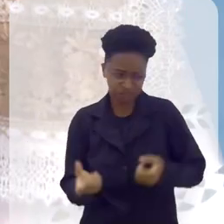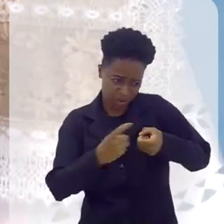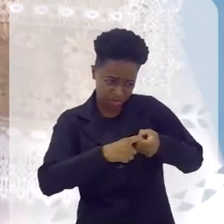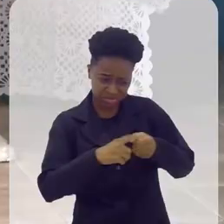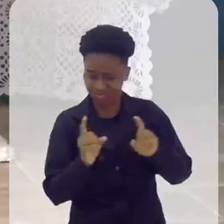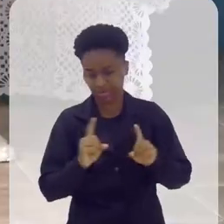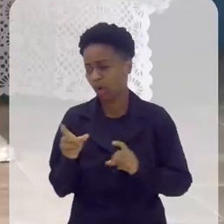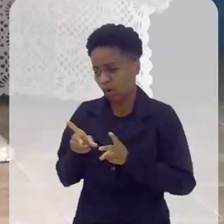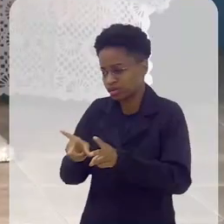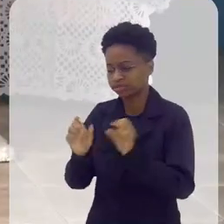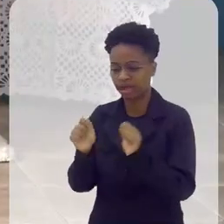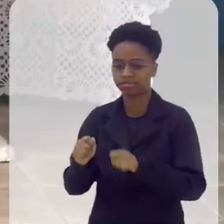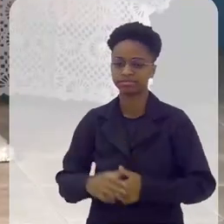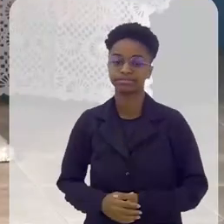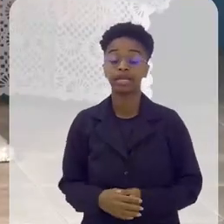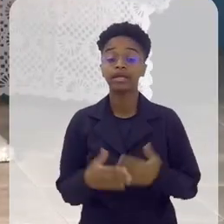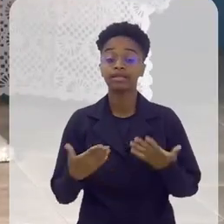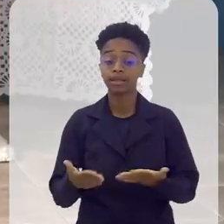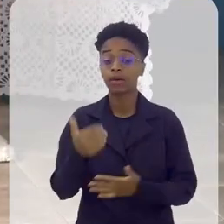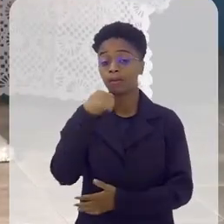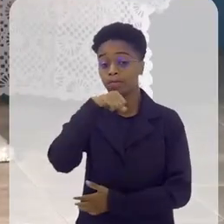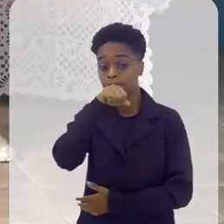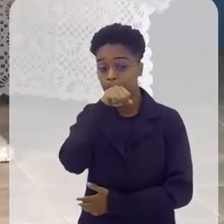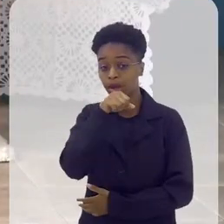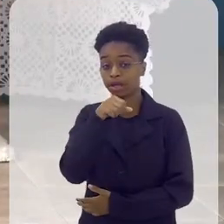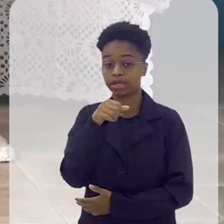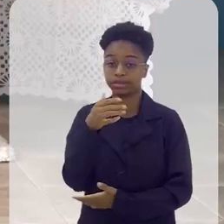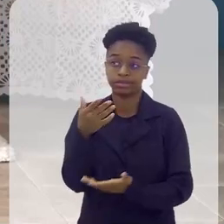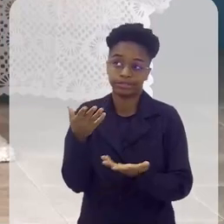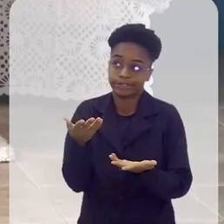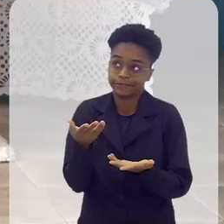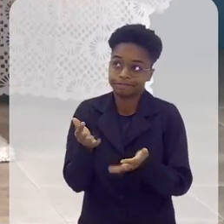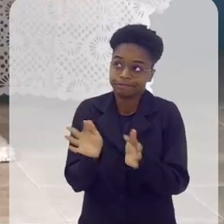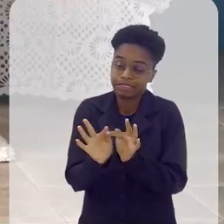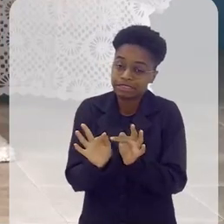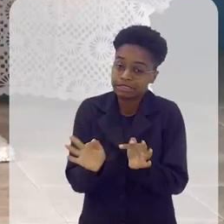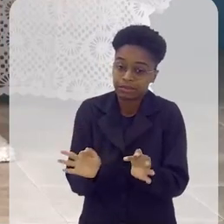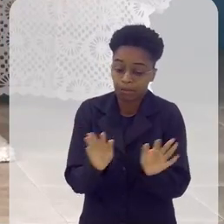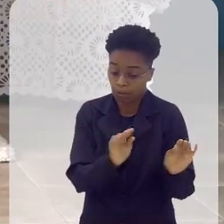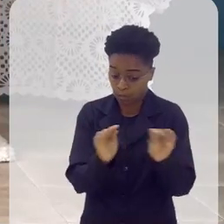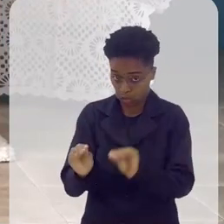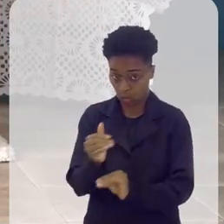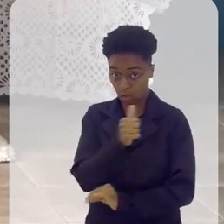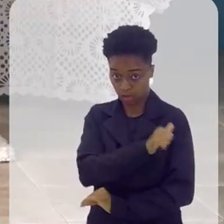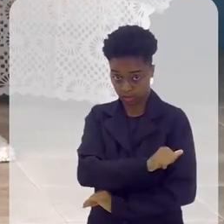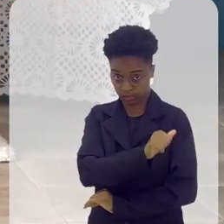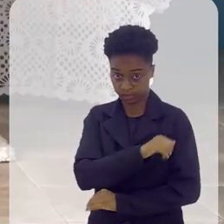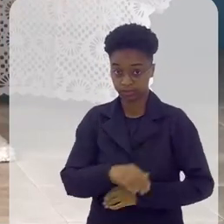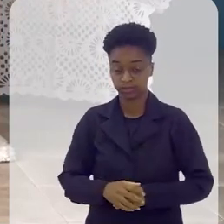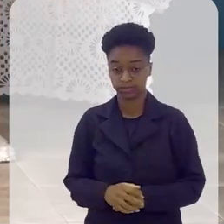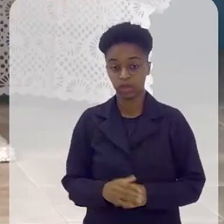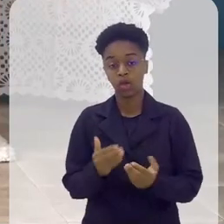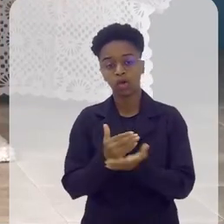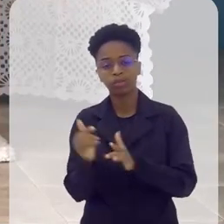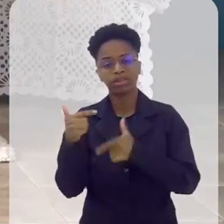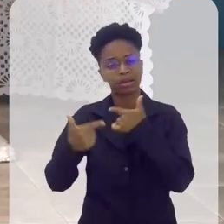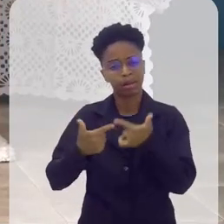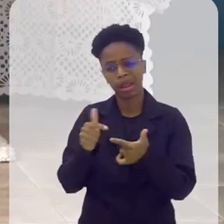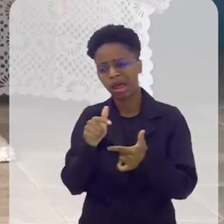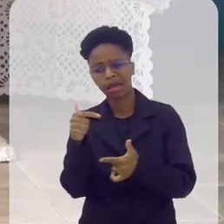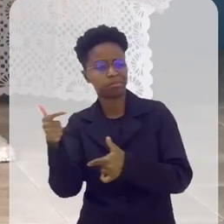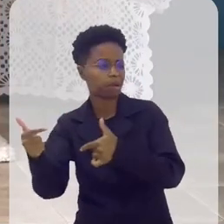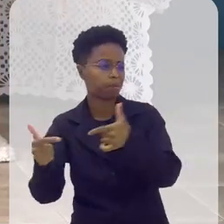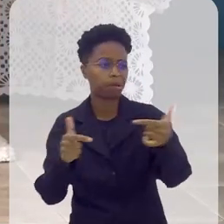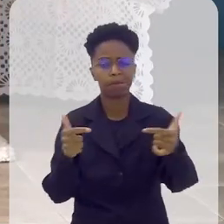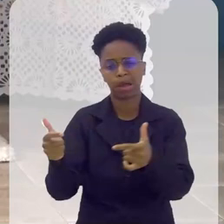Volto. Não, podemos continuar. Então, mamãe foi e simplesmente ela veio para o Rio de Janeiro e começou a trabalhar